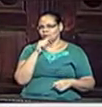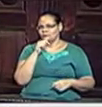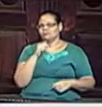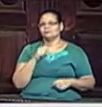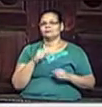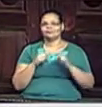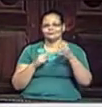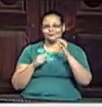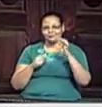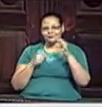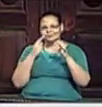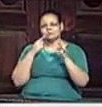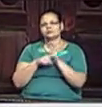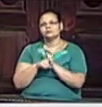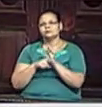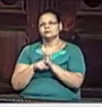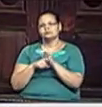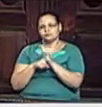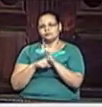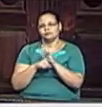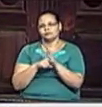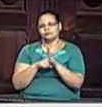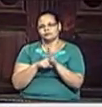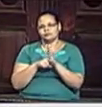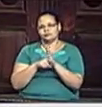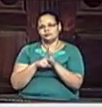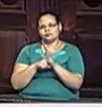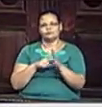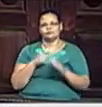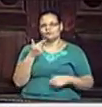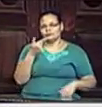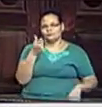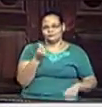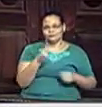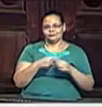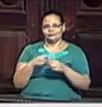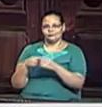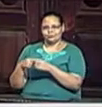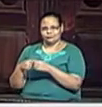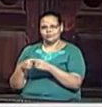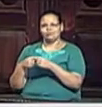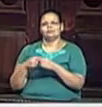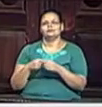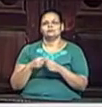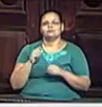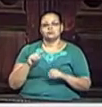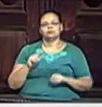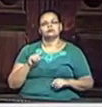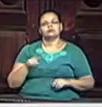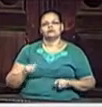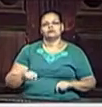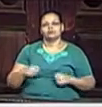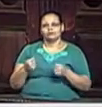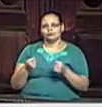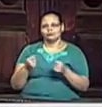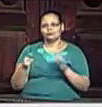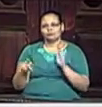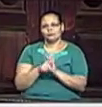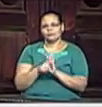faz 26 unidades da federação, onde o controle acionário